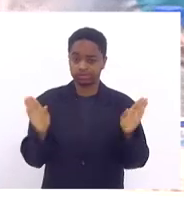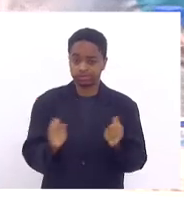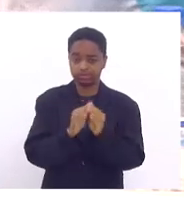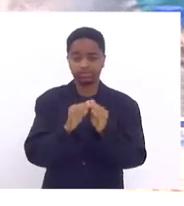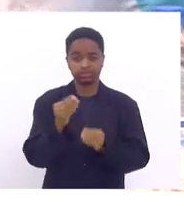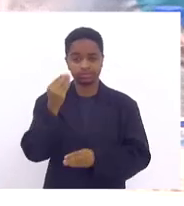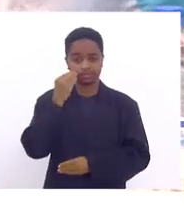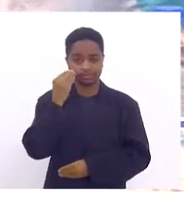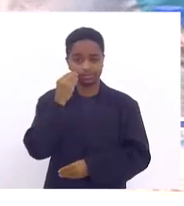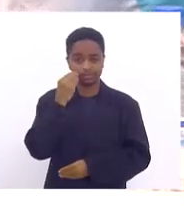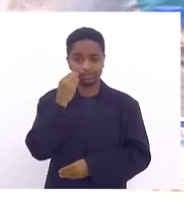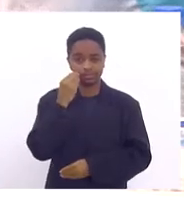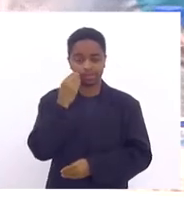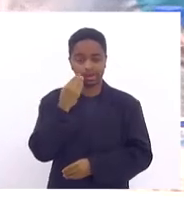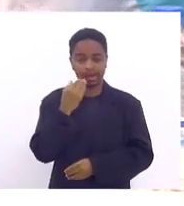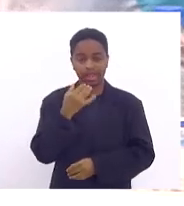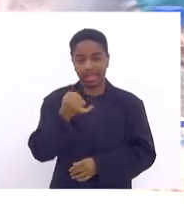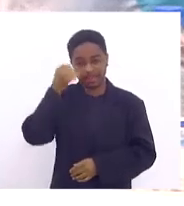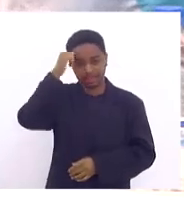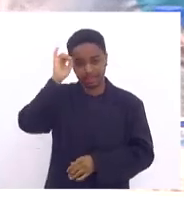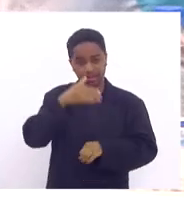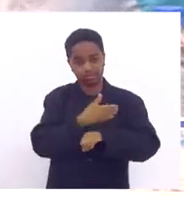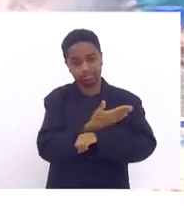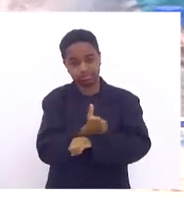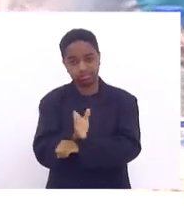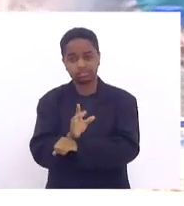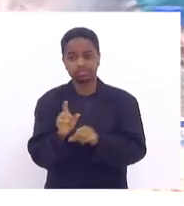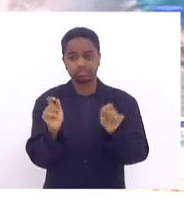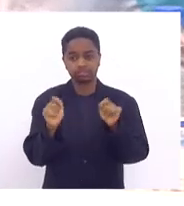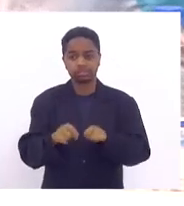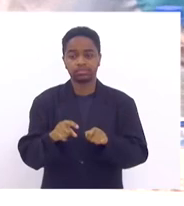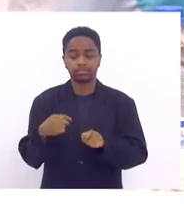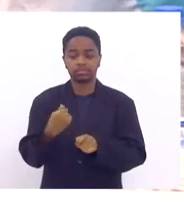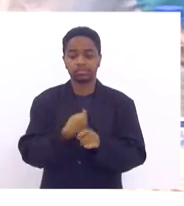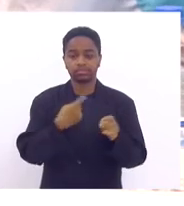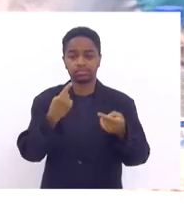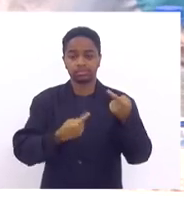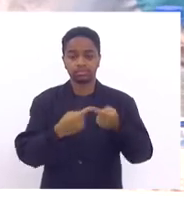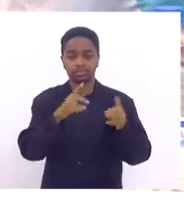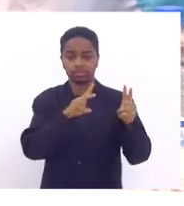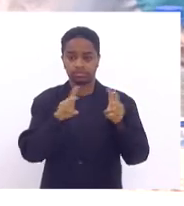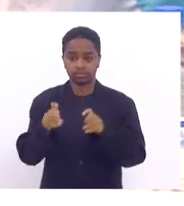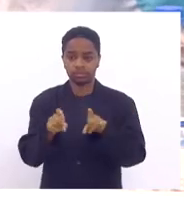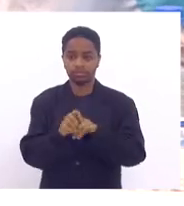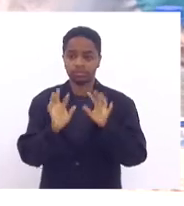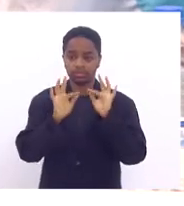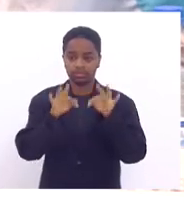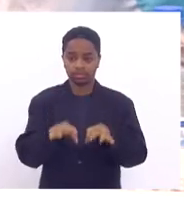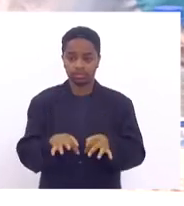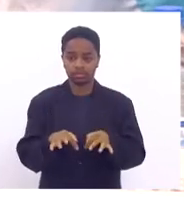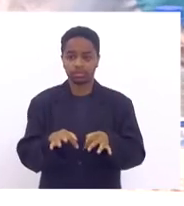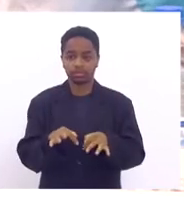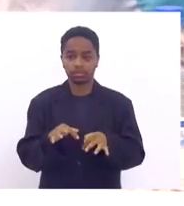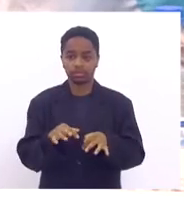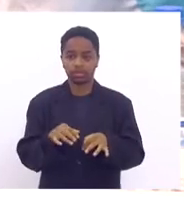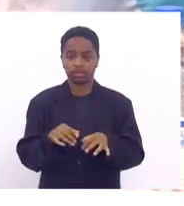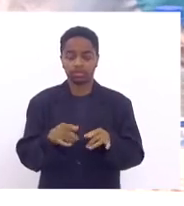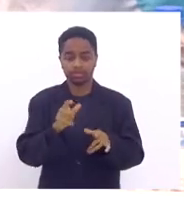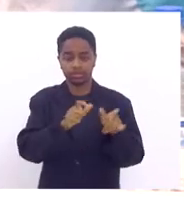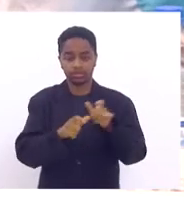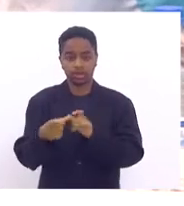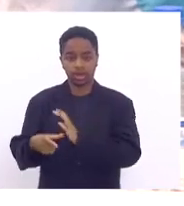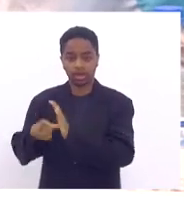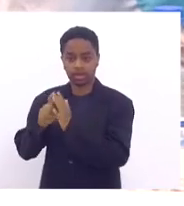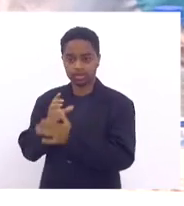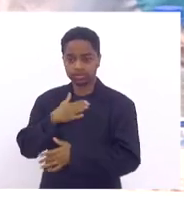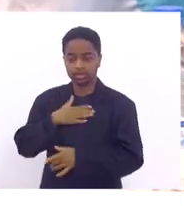enfim não tomar o tempo de ninguém para que podamos possamos tratar desse tempo e para encerrar Claro saudar que me antecederam aqui na mesa